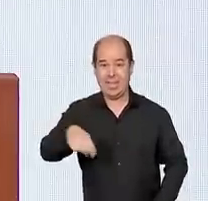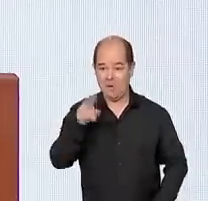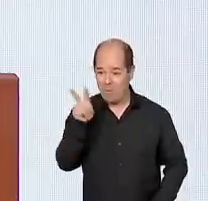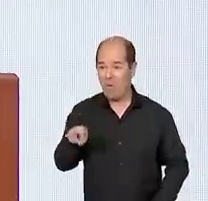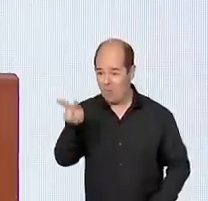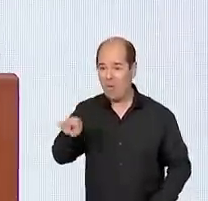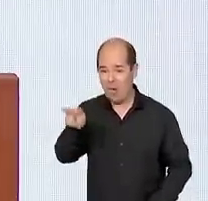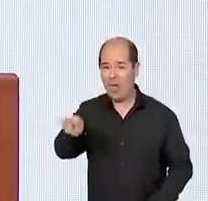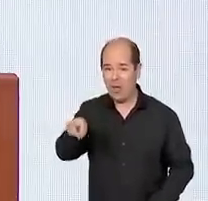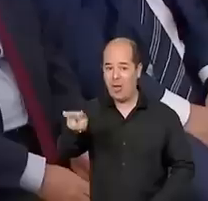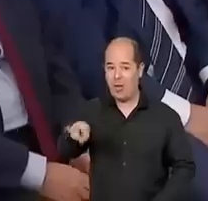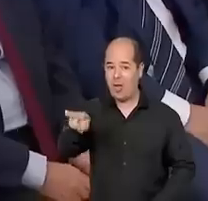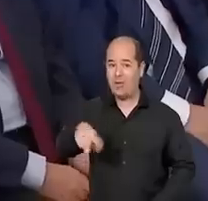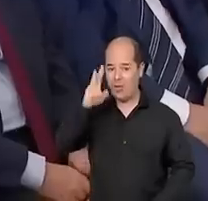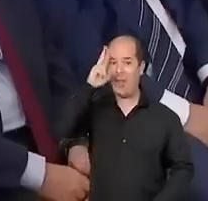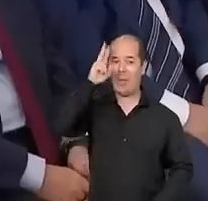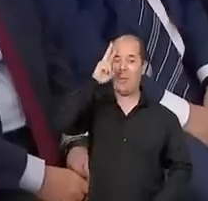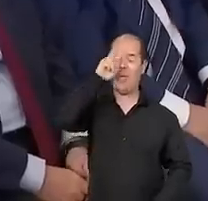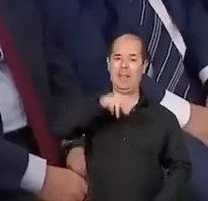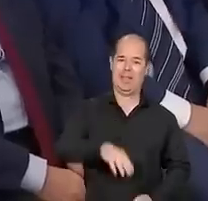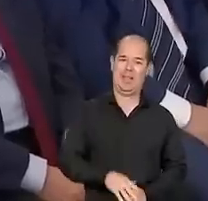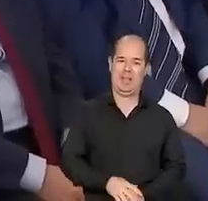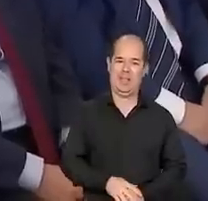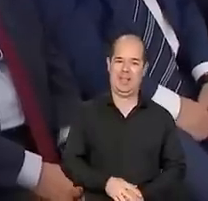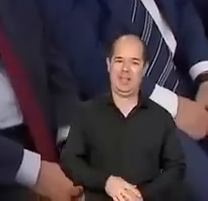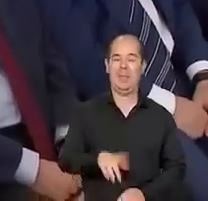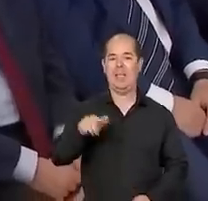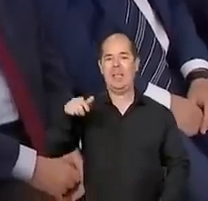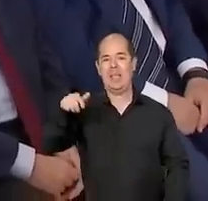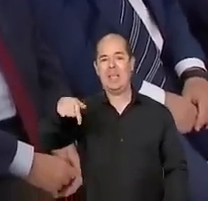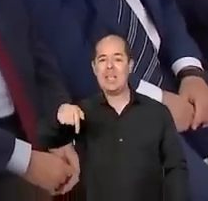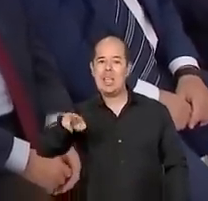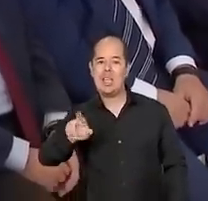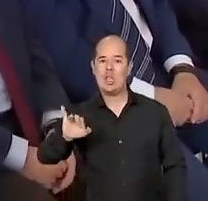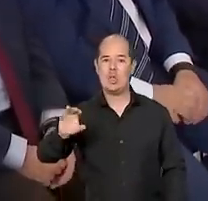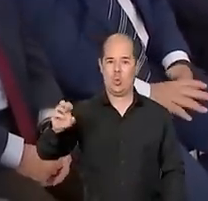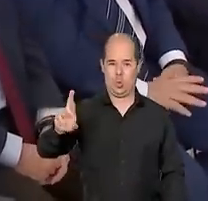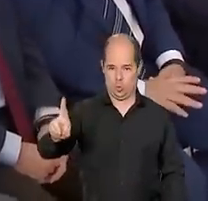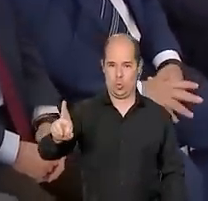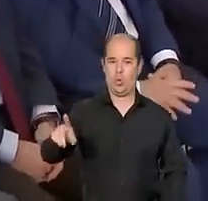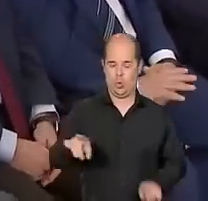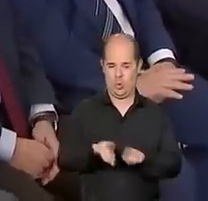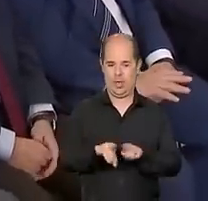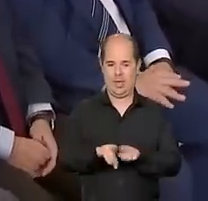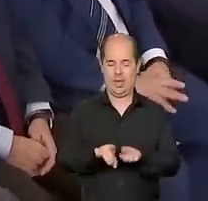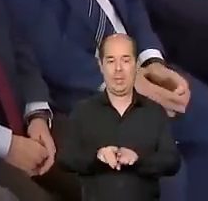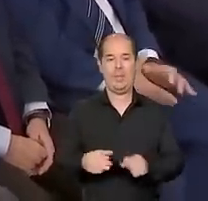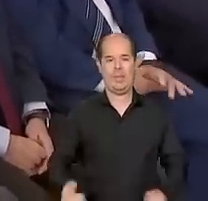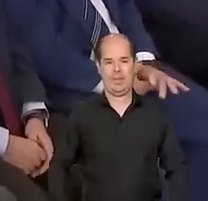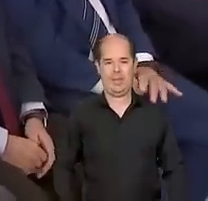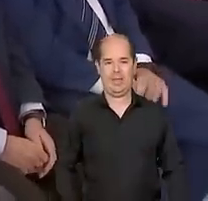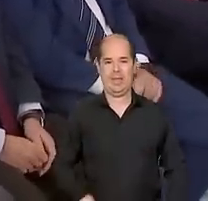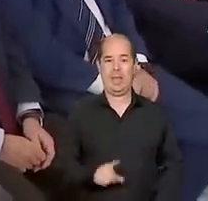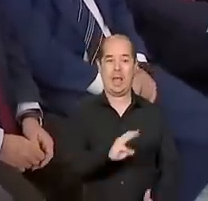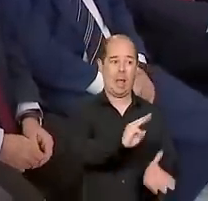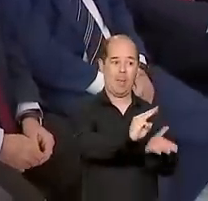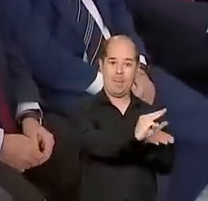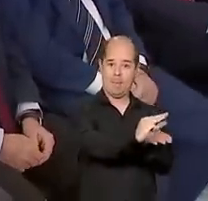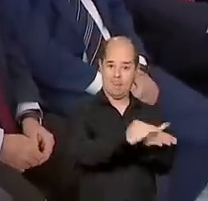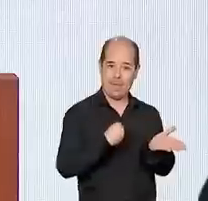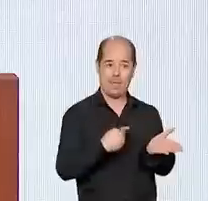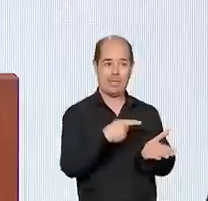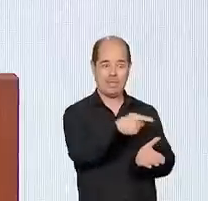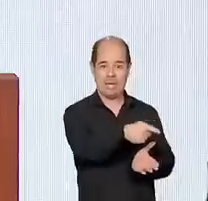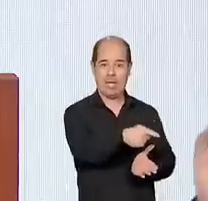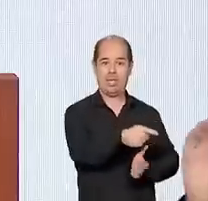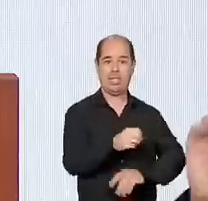e vou falando, tem razão. Mas eu ia falar do Chiora também. Também recebi uma mensagem do senador